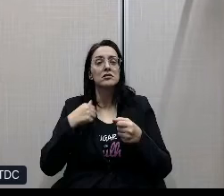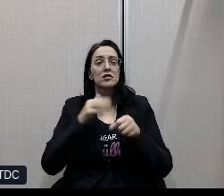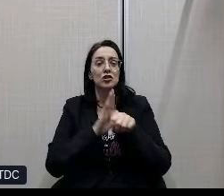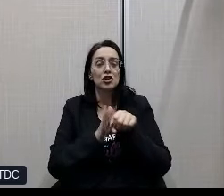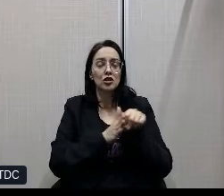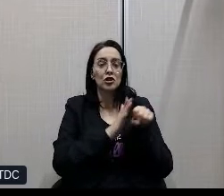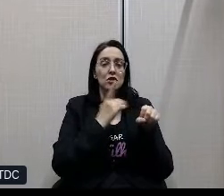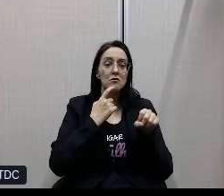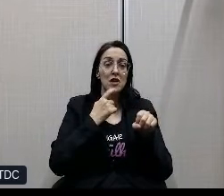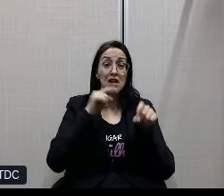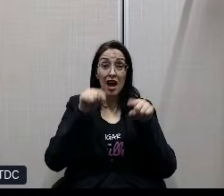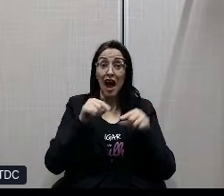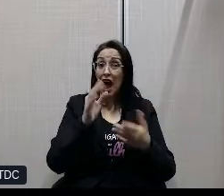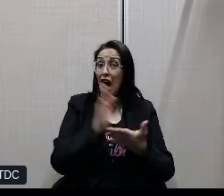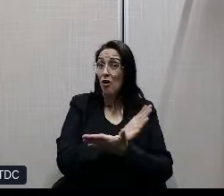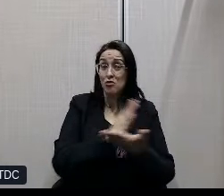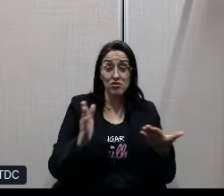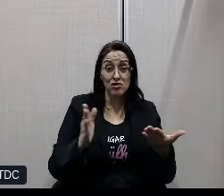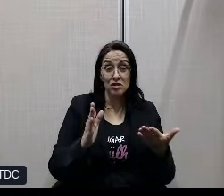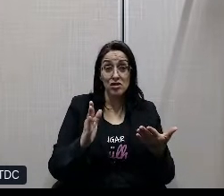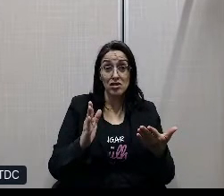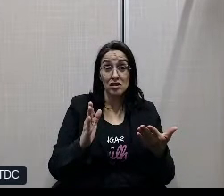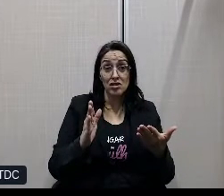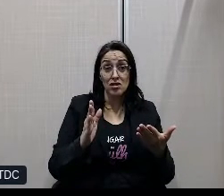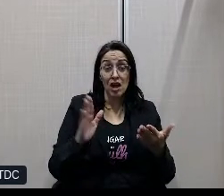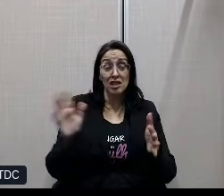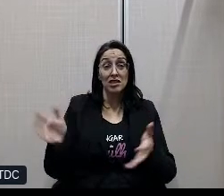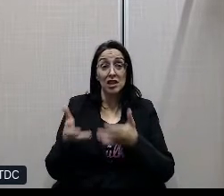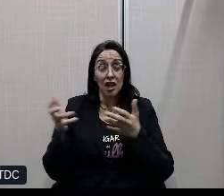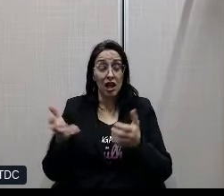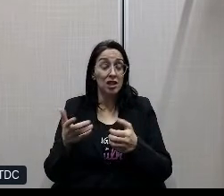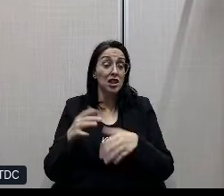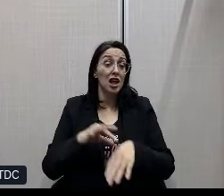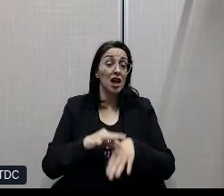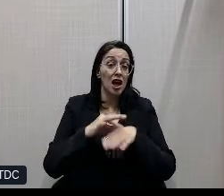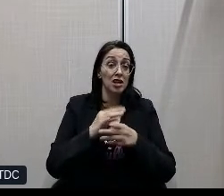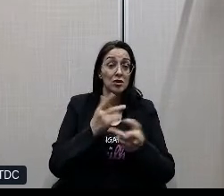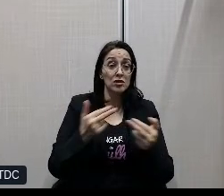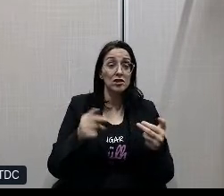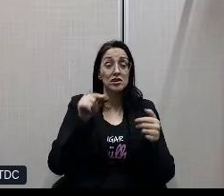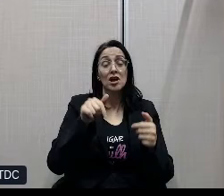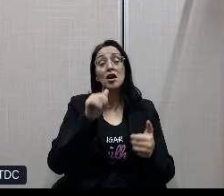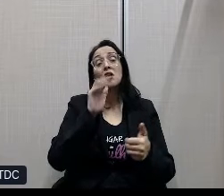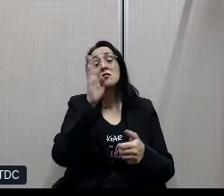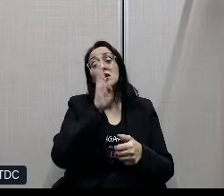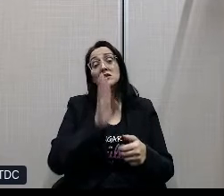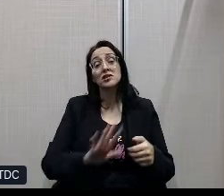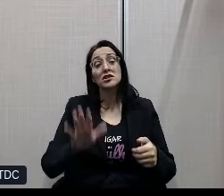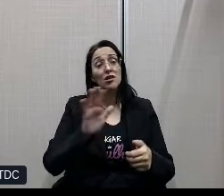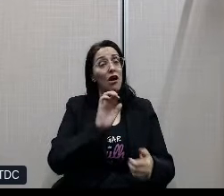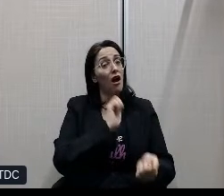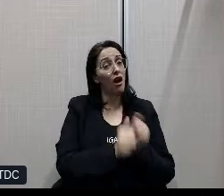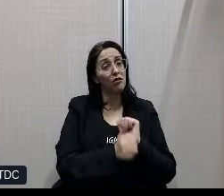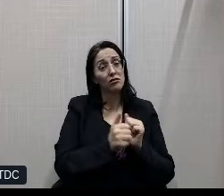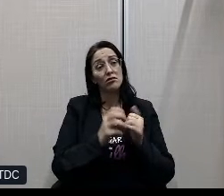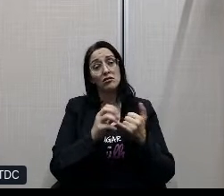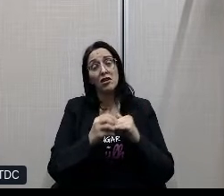nunca teve o bife e a salada. O tal prato brasileiro dos mais humildes sempre foi o feijão com a farinha. E depois